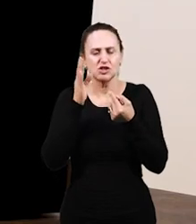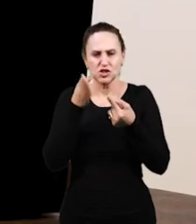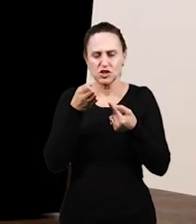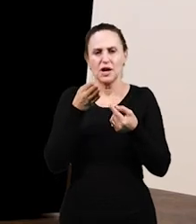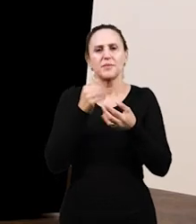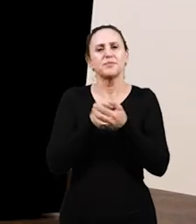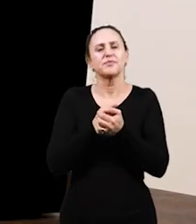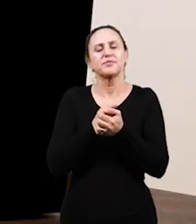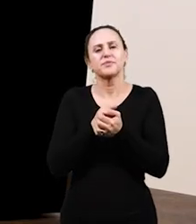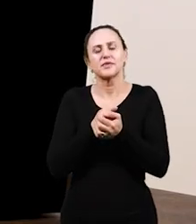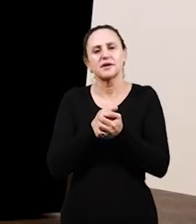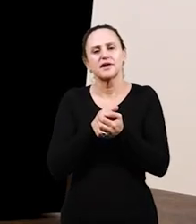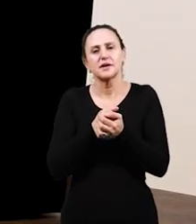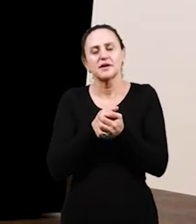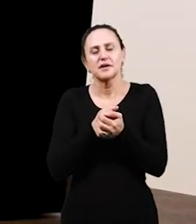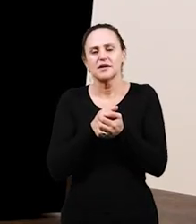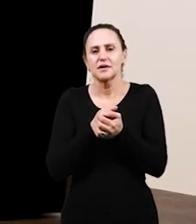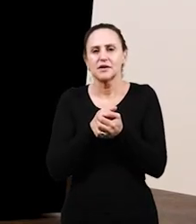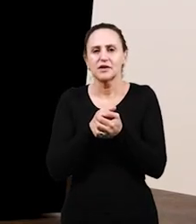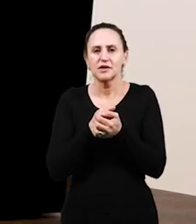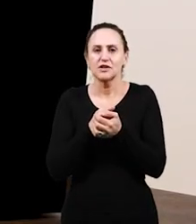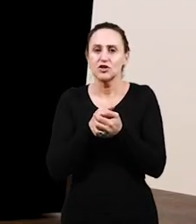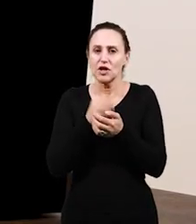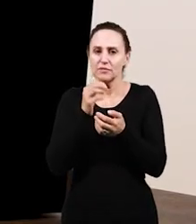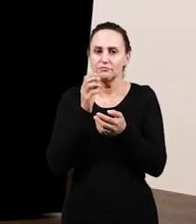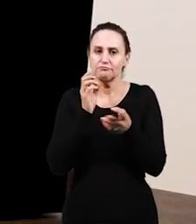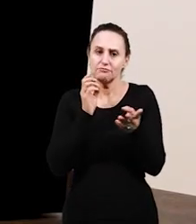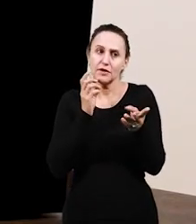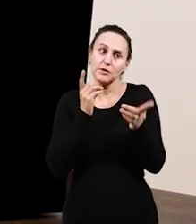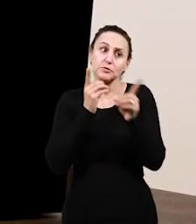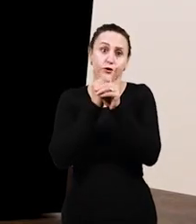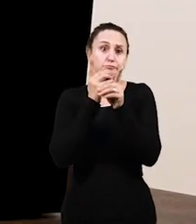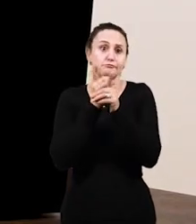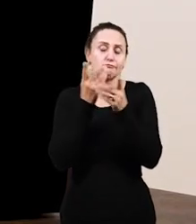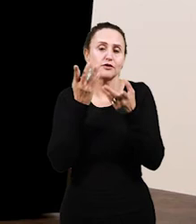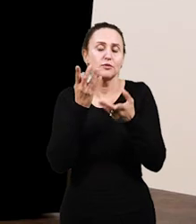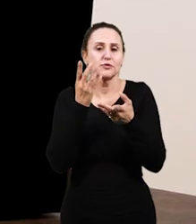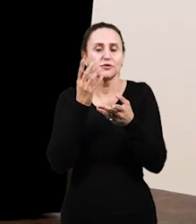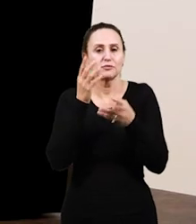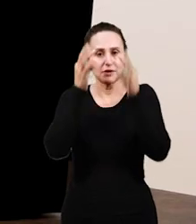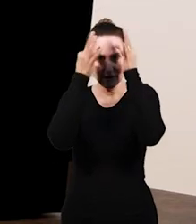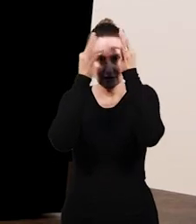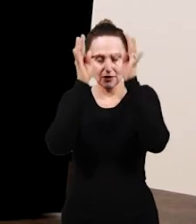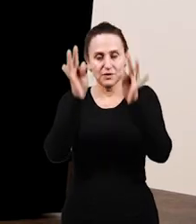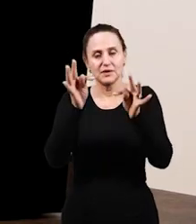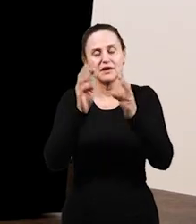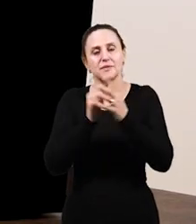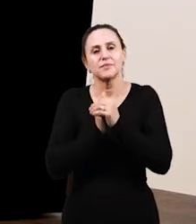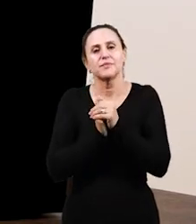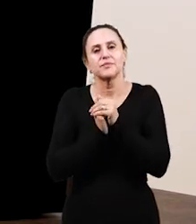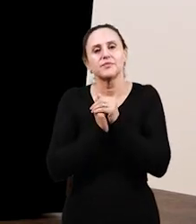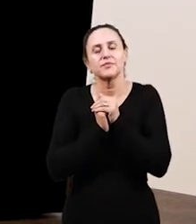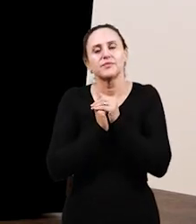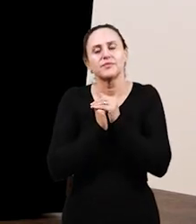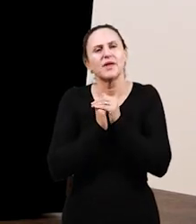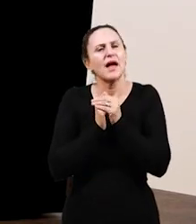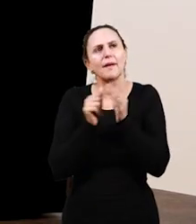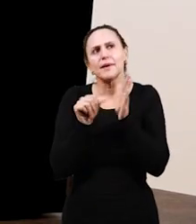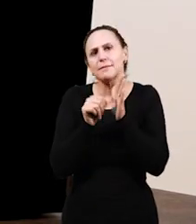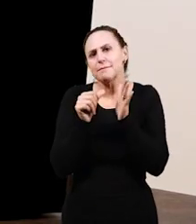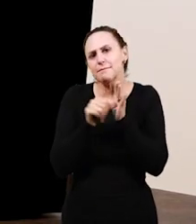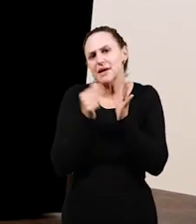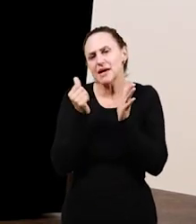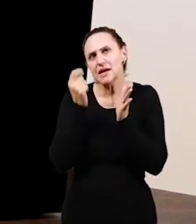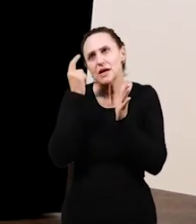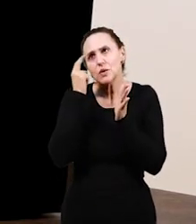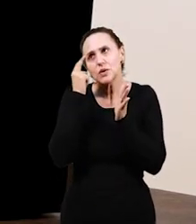dia outro se deparou com esse tipo de de teoria né E então a gente tem como o primeiro